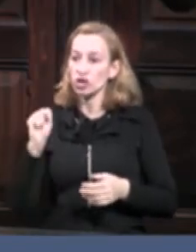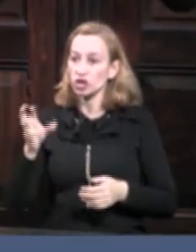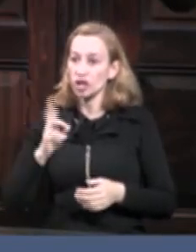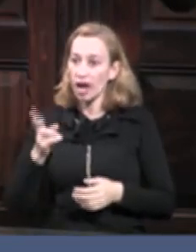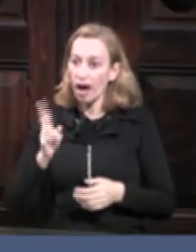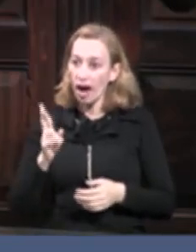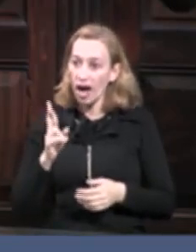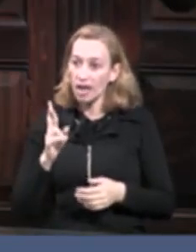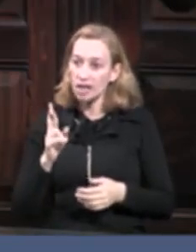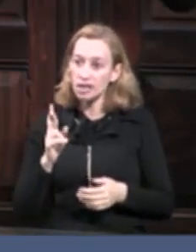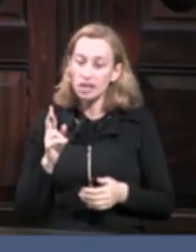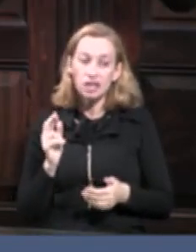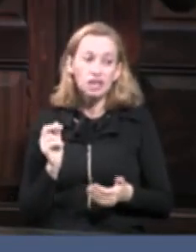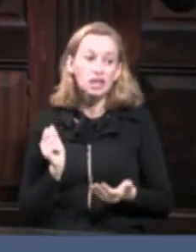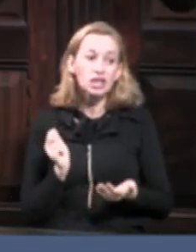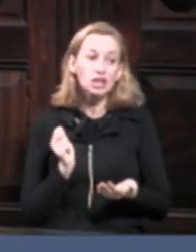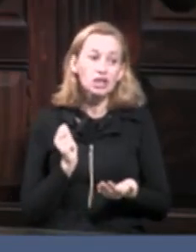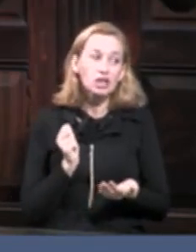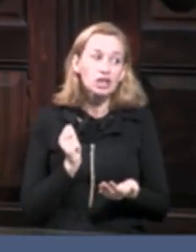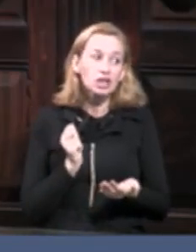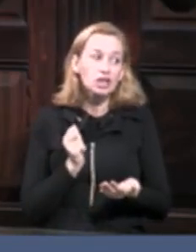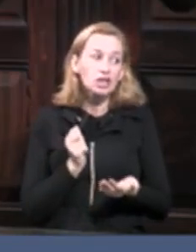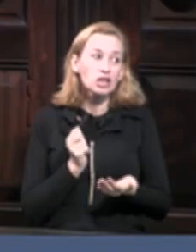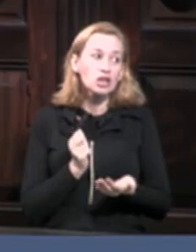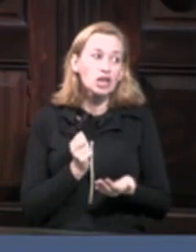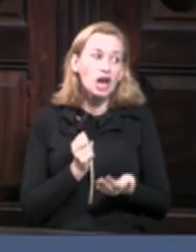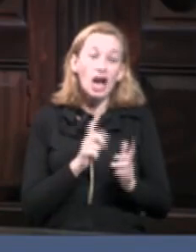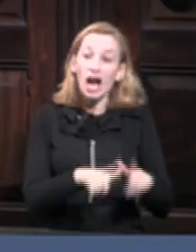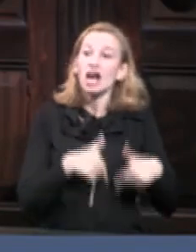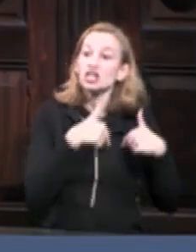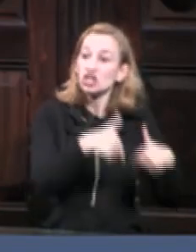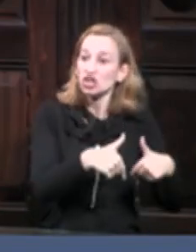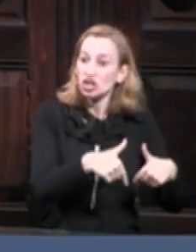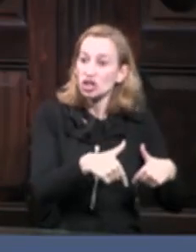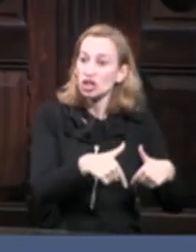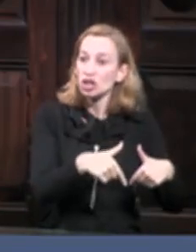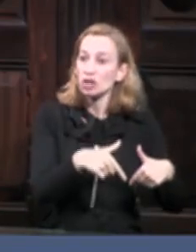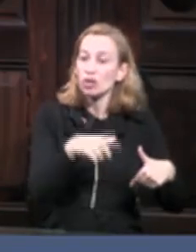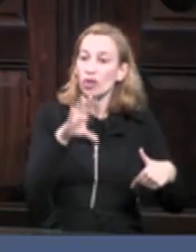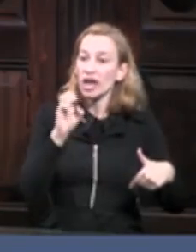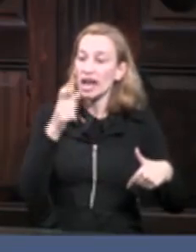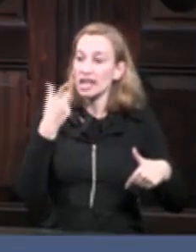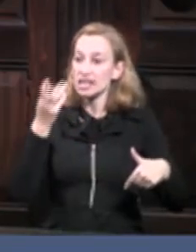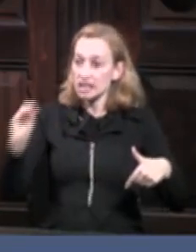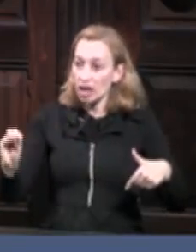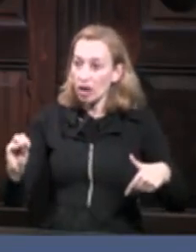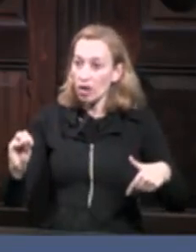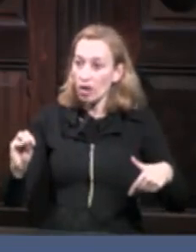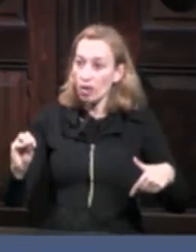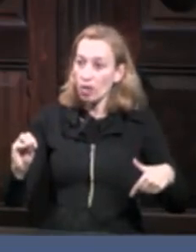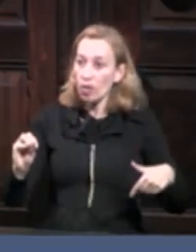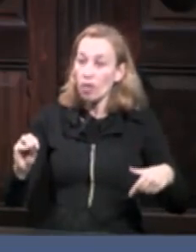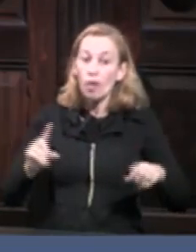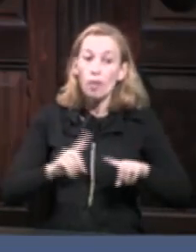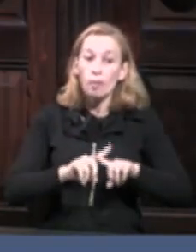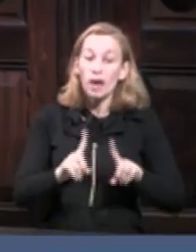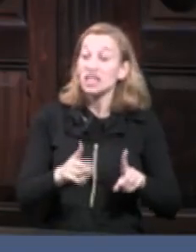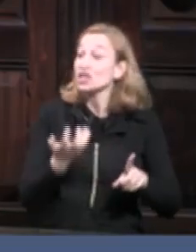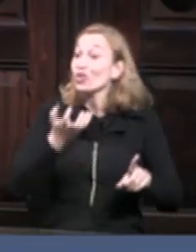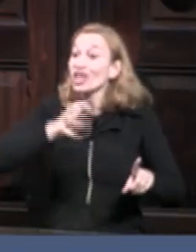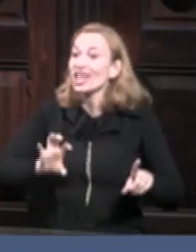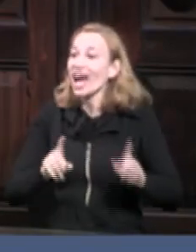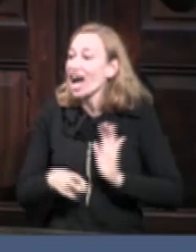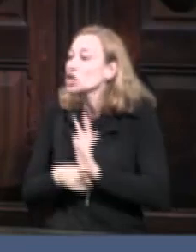os recursos do aluguel social das pessoas do Morro da Bumba, da tragédia da região serrana